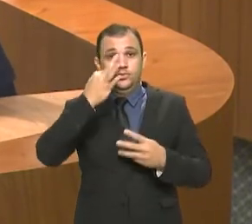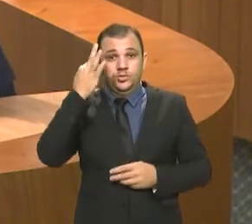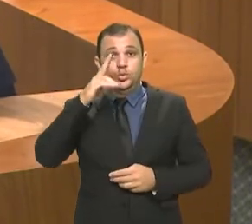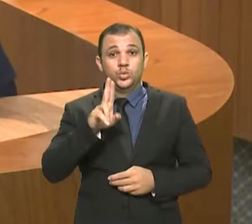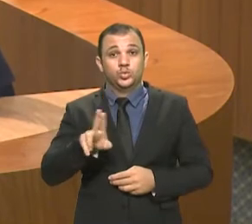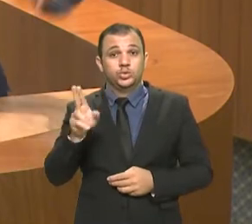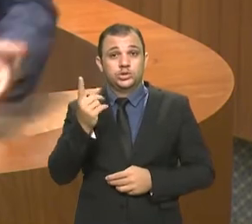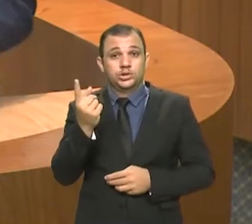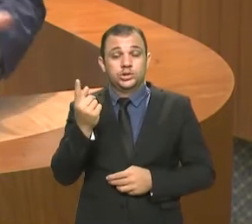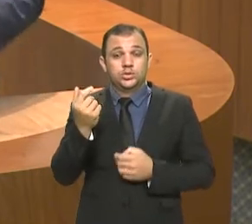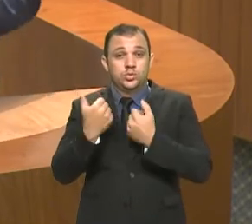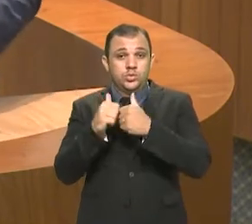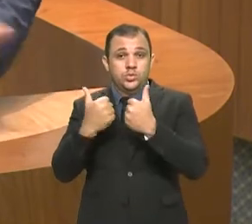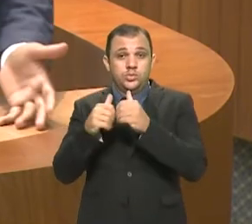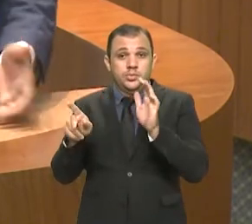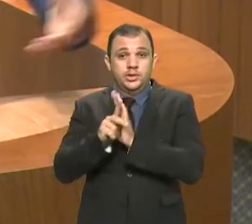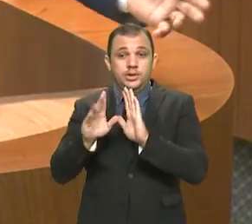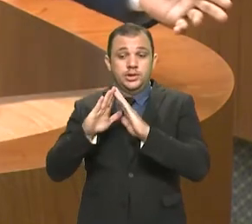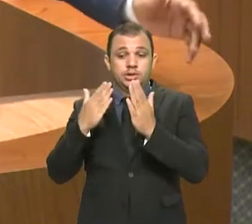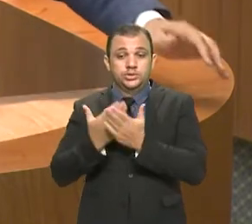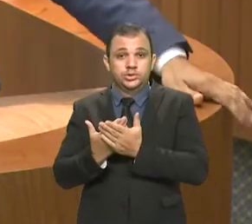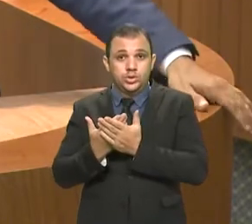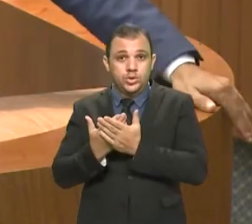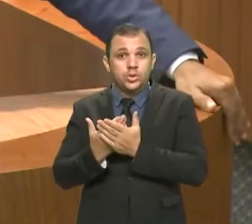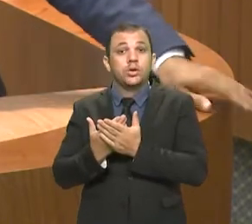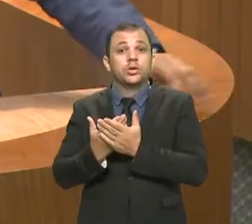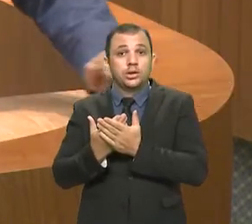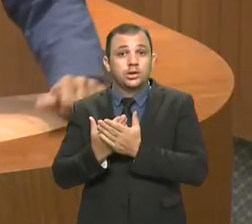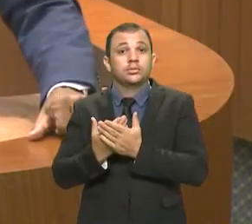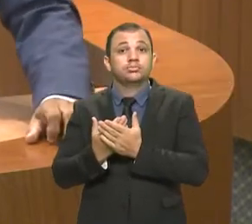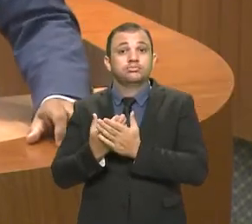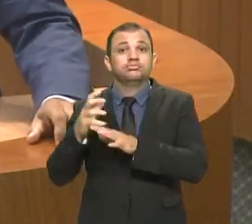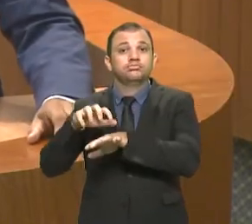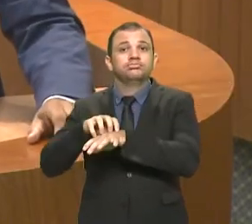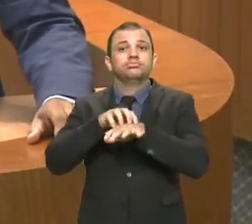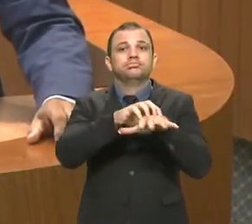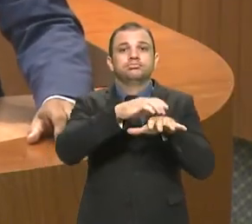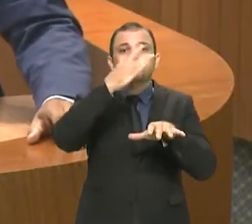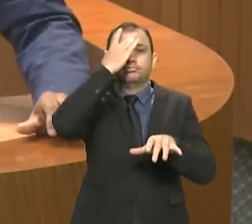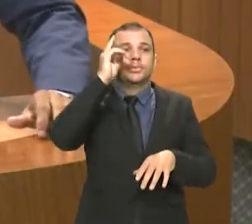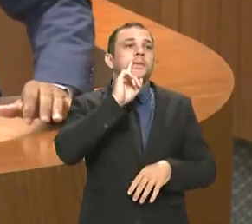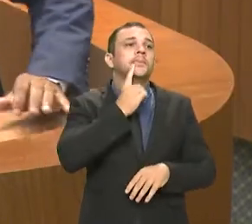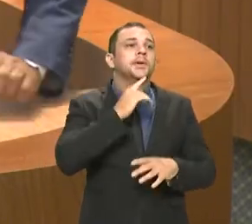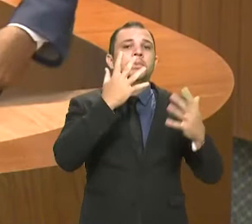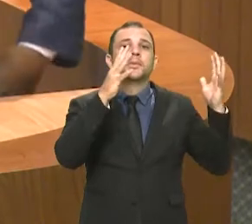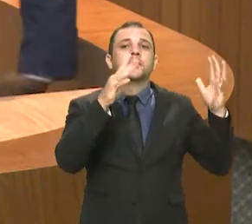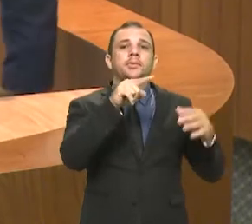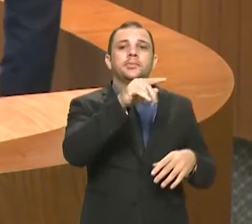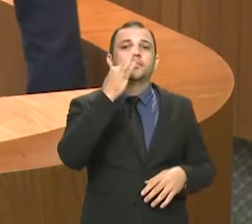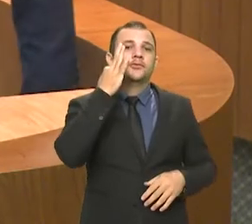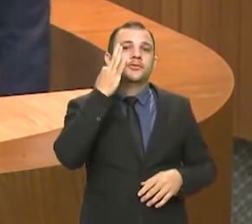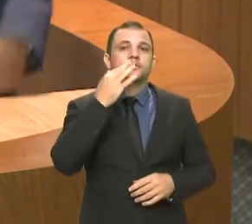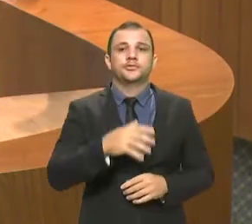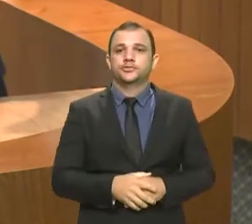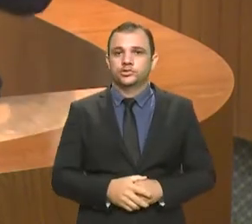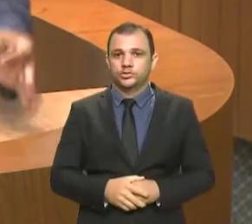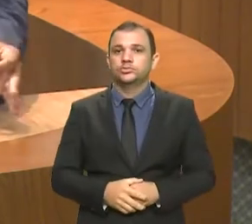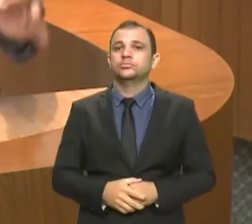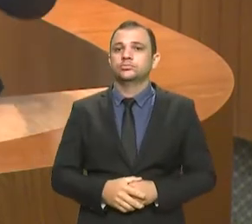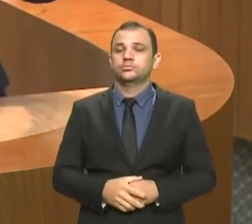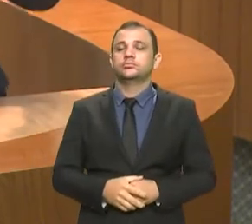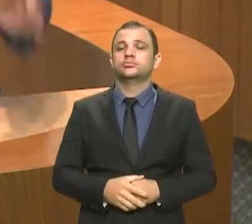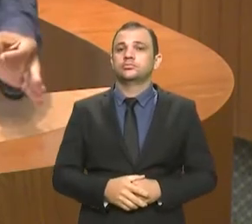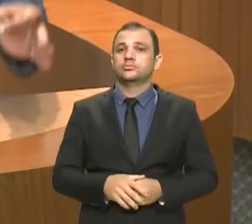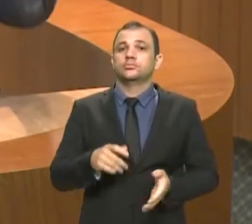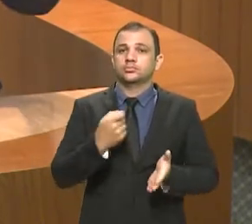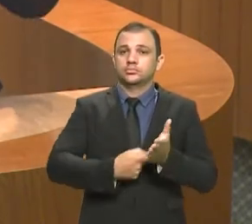para transportar eleitores, para bater palmas, para babar o governador Flávio Dino. A luta na cidade de Palmeirândia. E